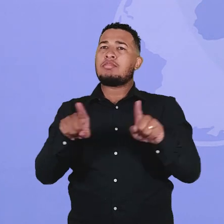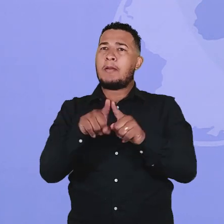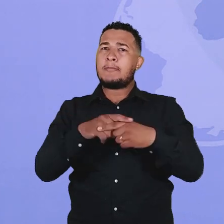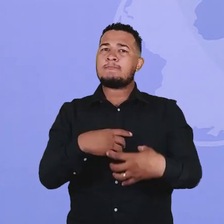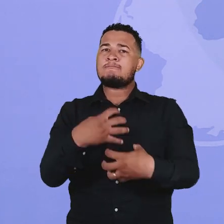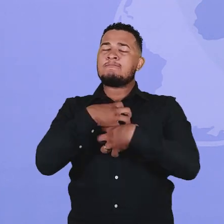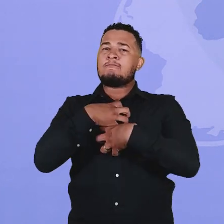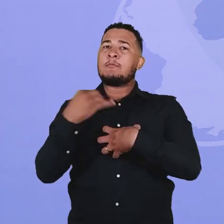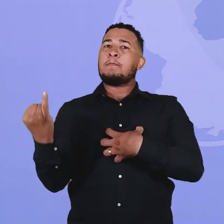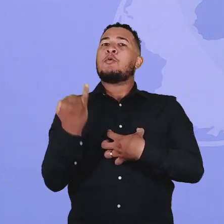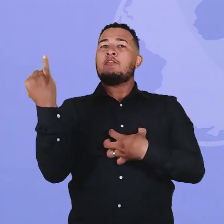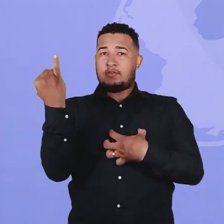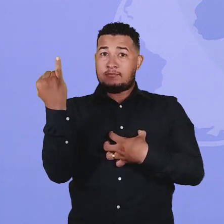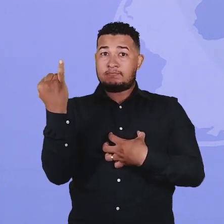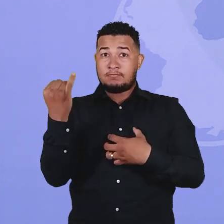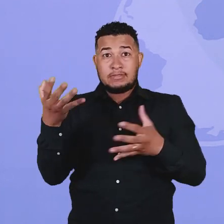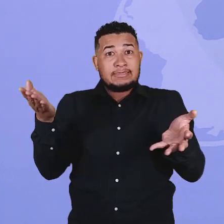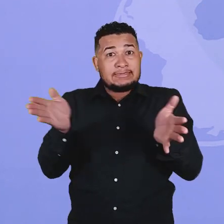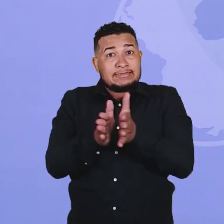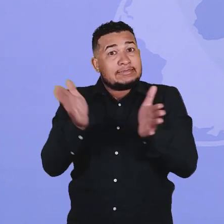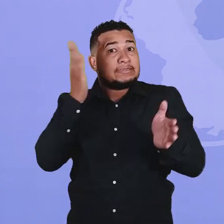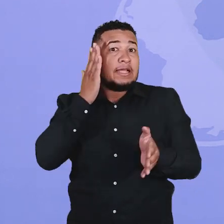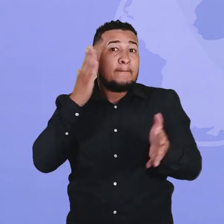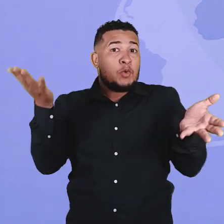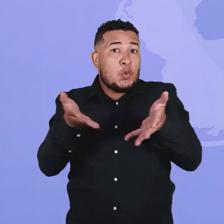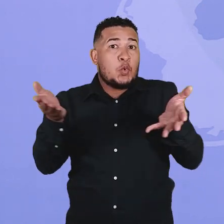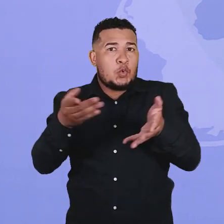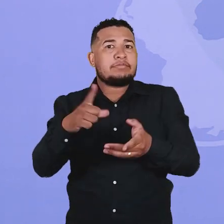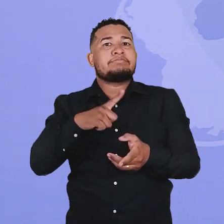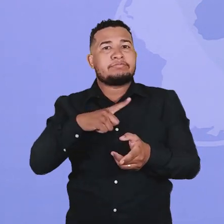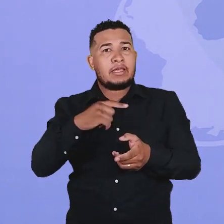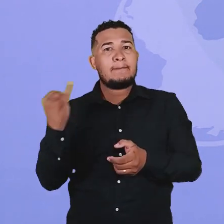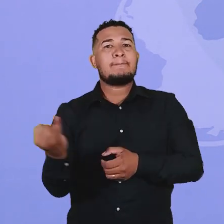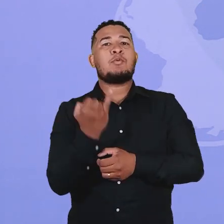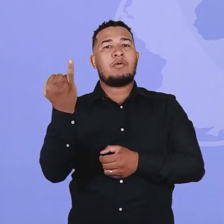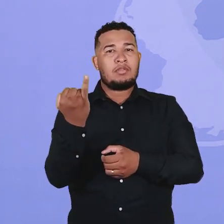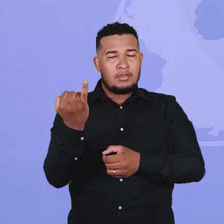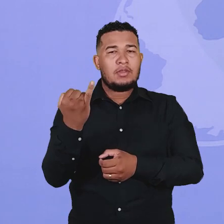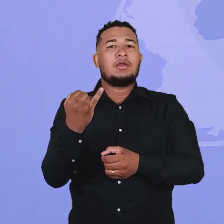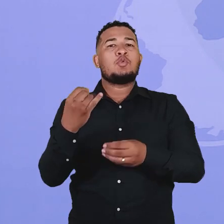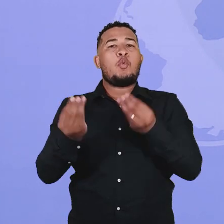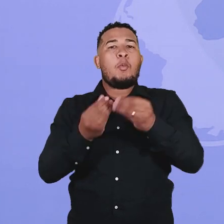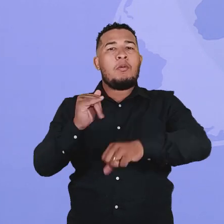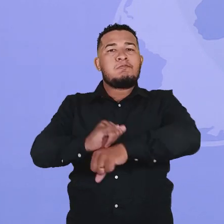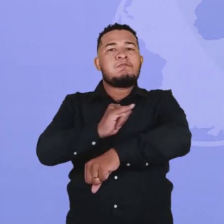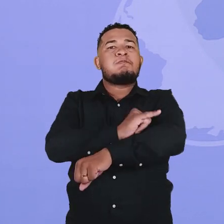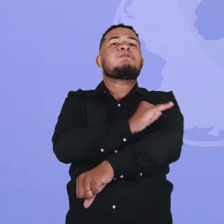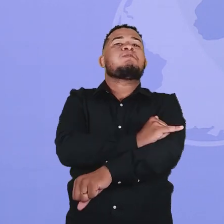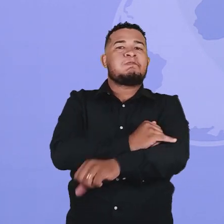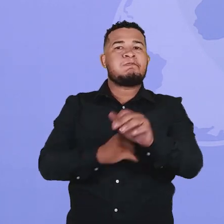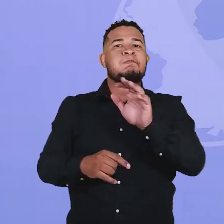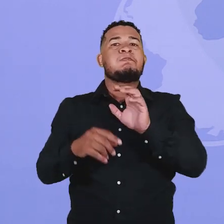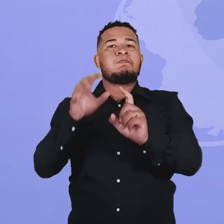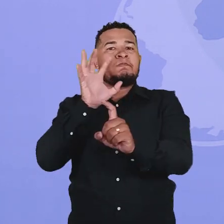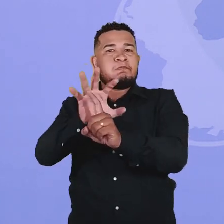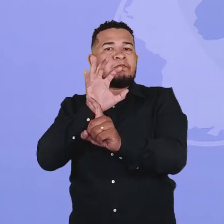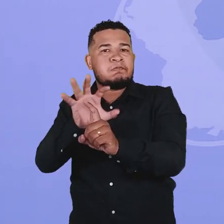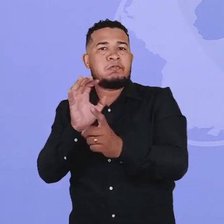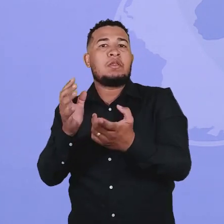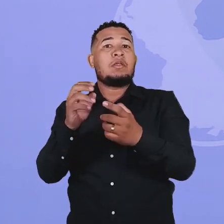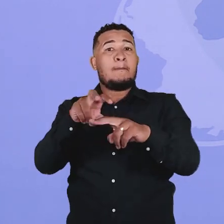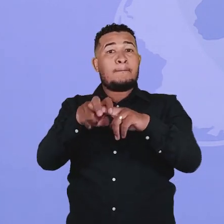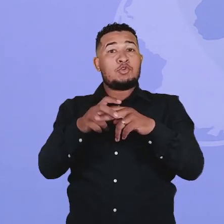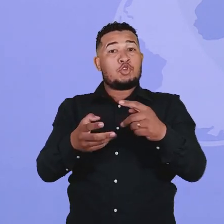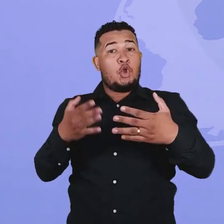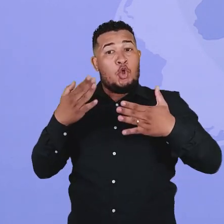muito importante. Então hoje nós estamos vendo nesse cenário atual como que é importante controlarmos esse índice de obesidade, como é importante a gente